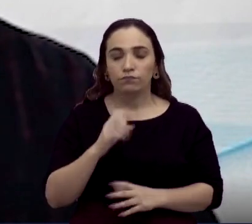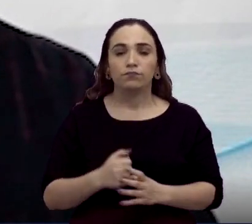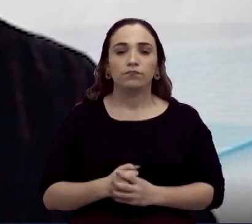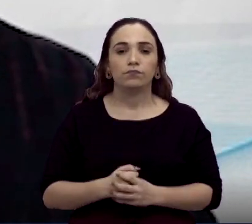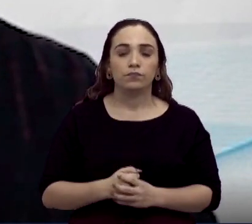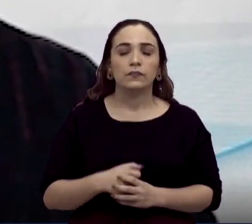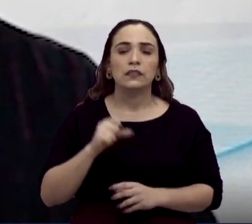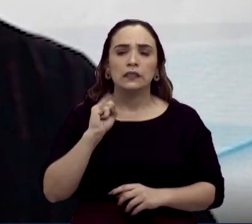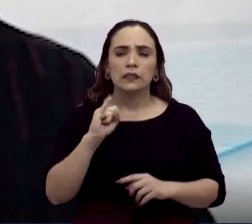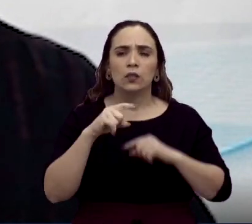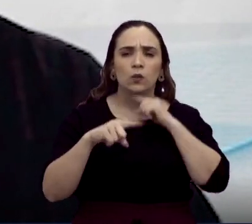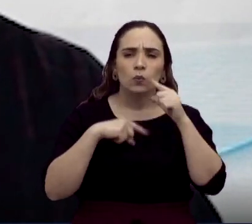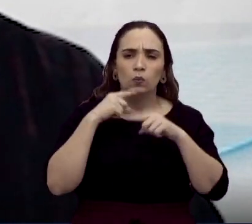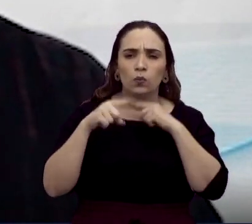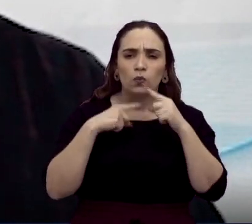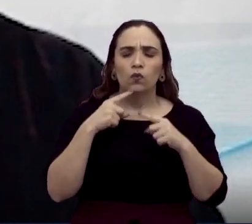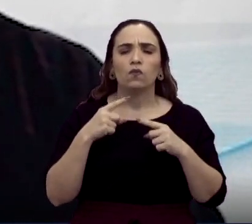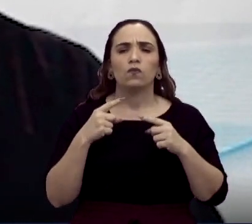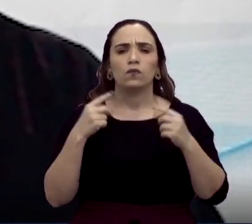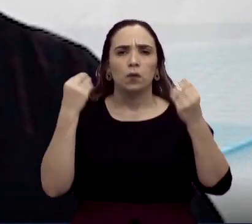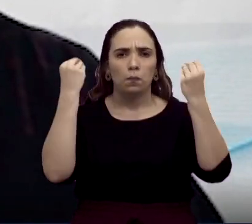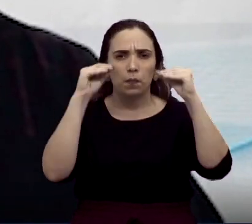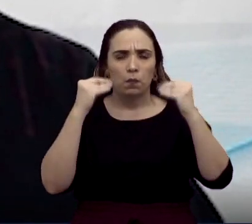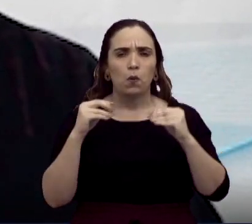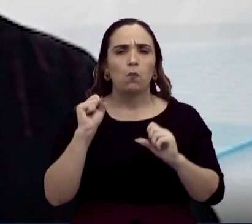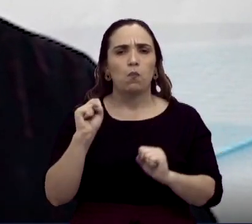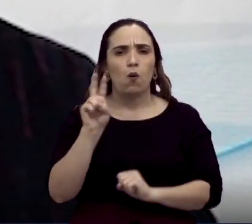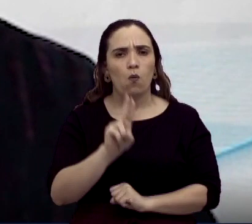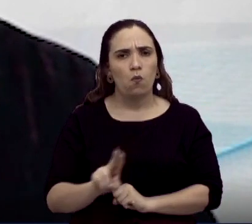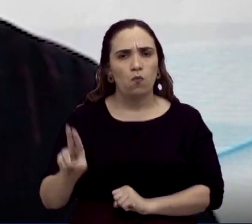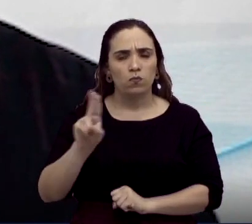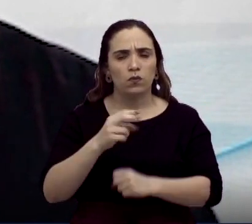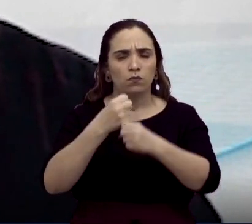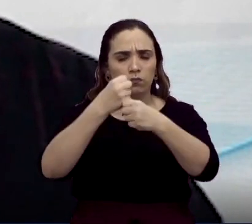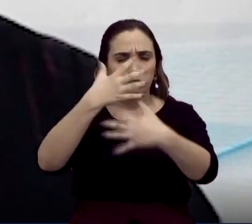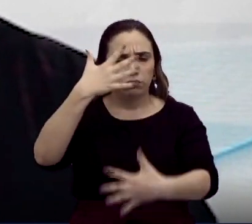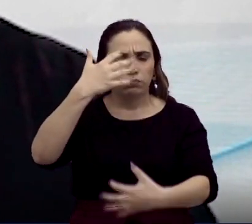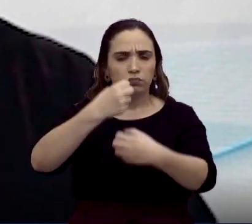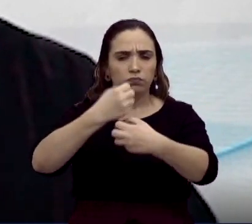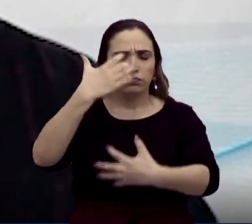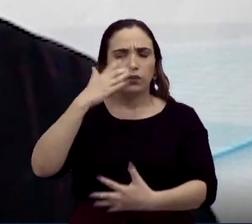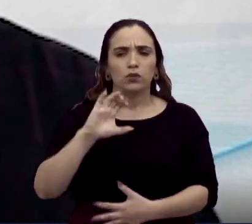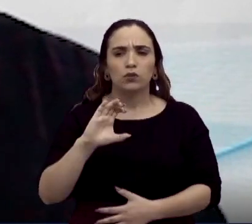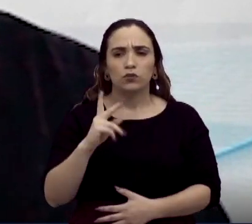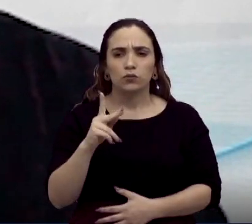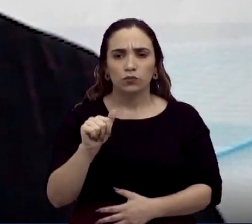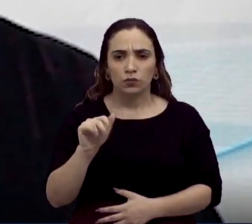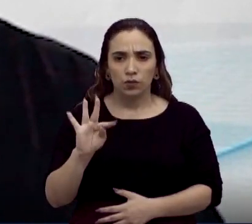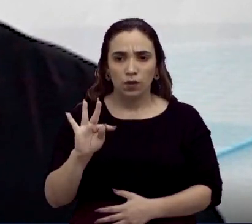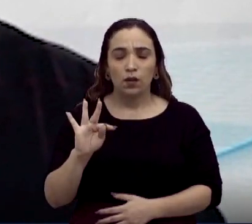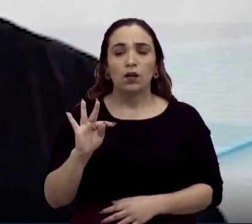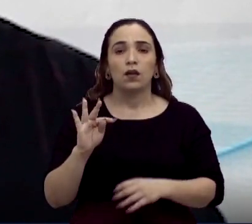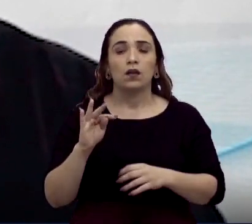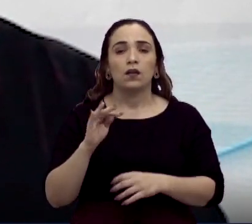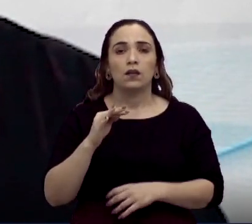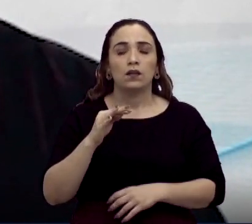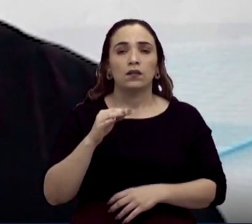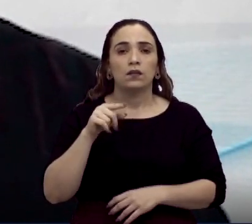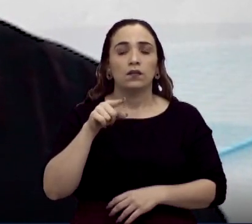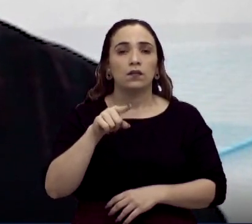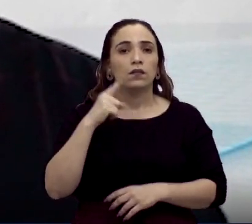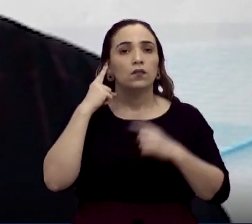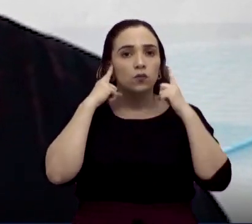relação a dúvidas, comentários, por favor, utilizem o chat, tá? Com os microfones desligados, para que a gente possa fazer o